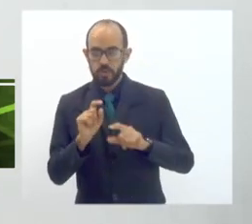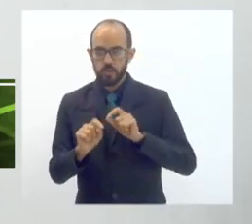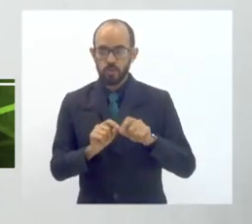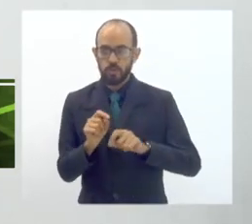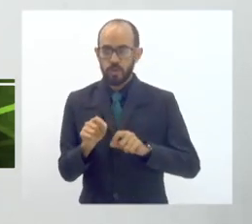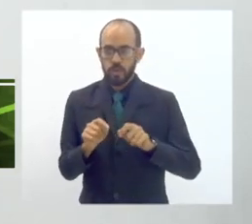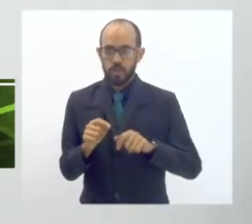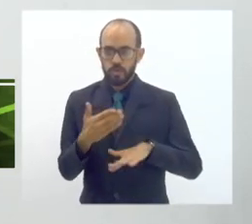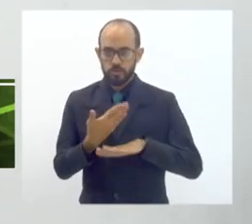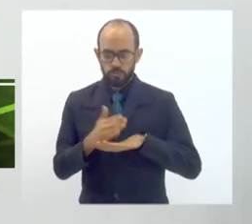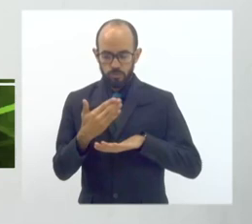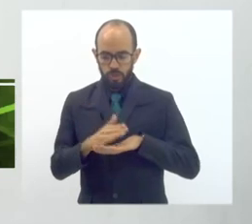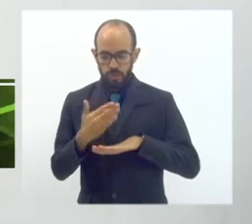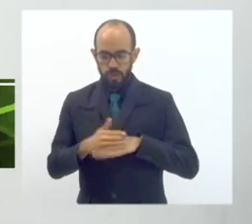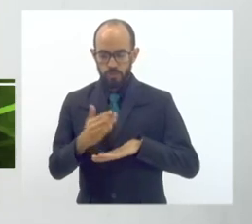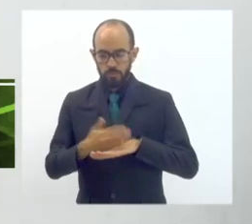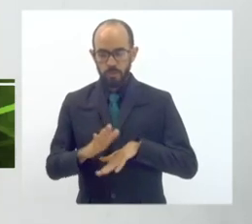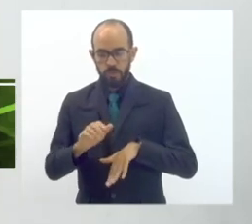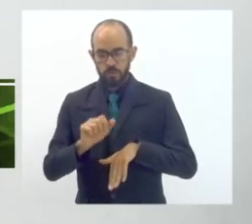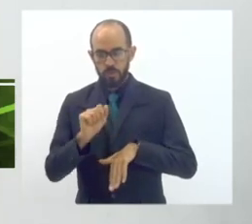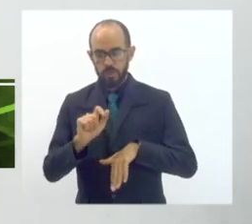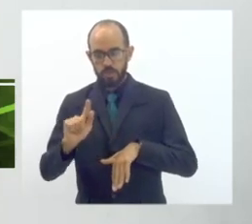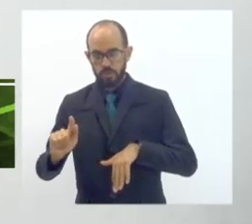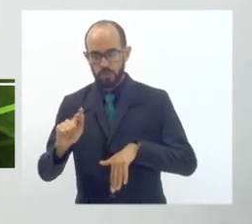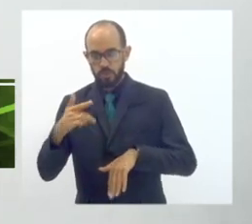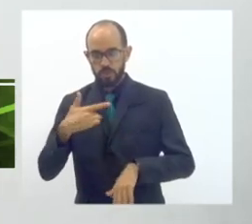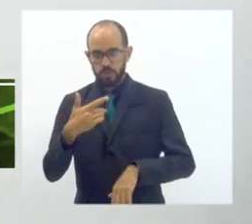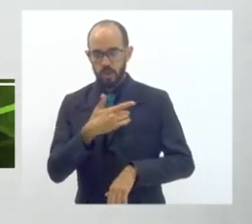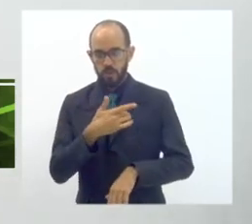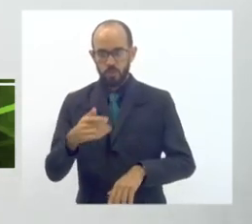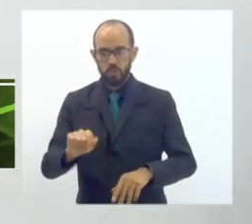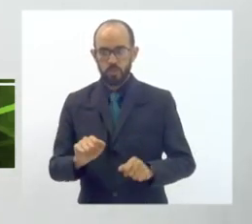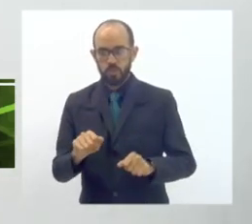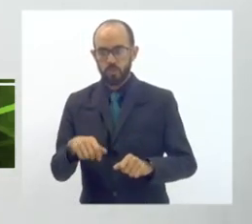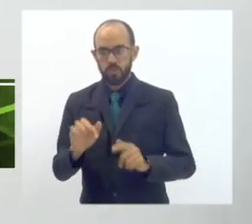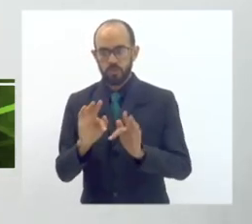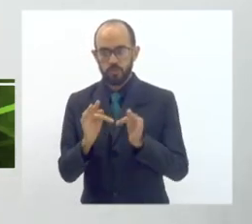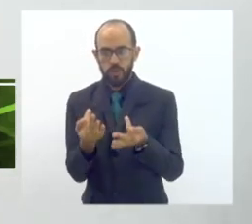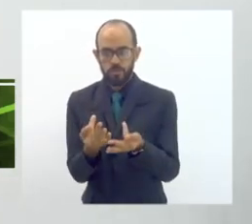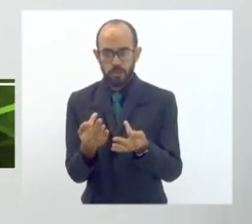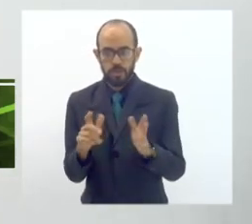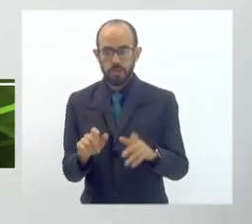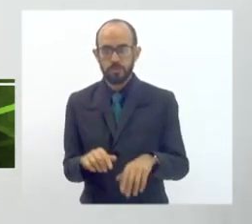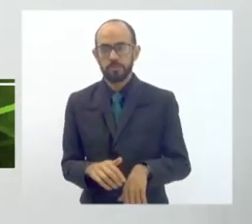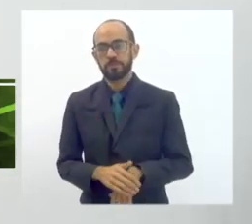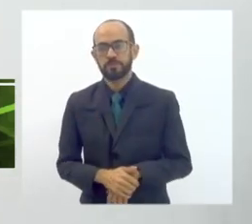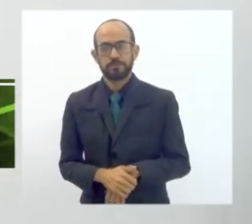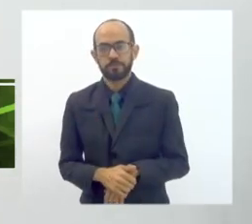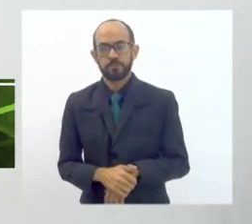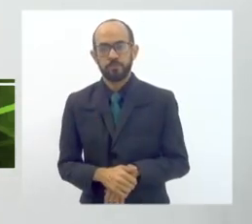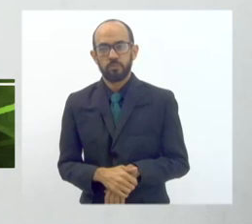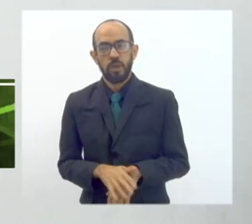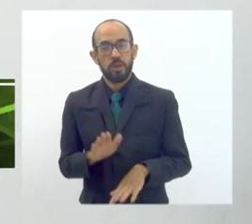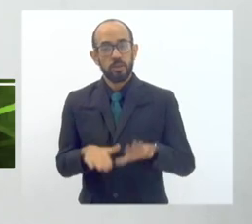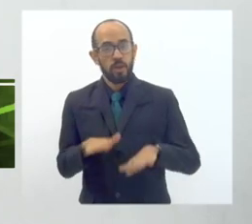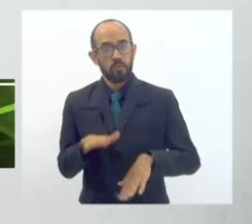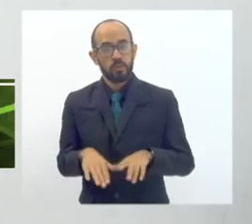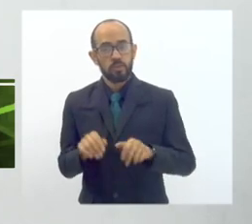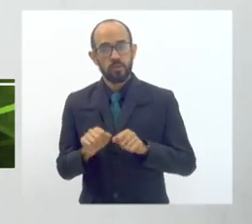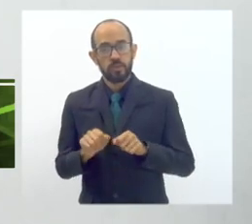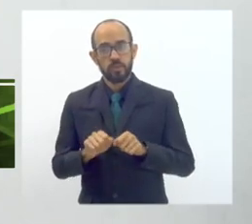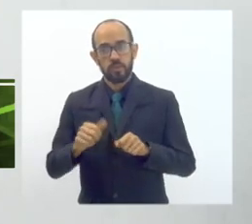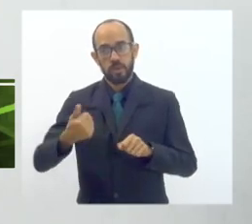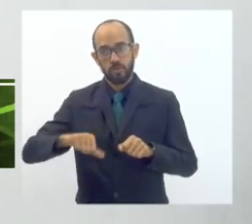uma capacitação em massa de agentes comunitários de saúde, dos agentes de saúde e família, para, quem sabe, fazer uma avaliação